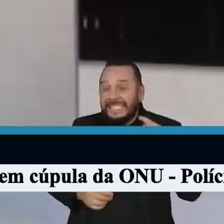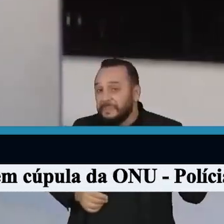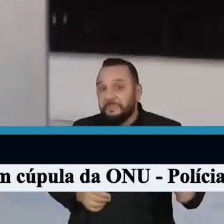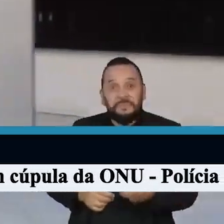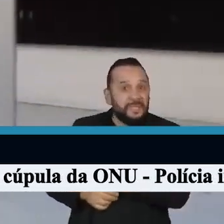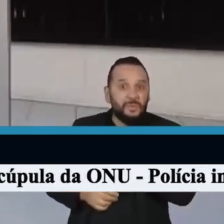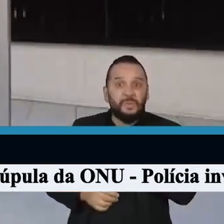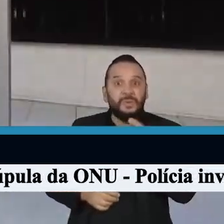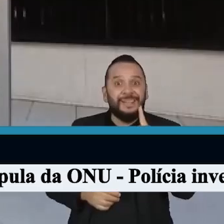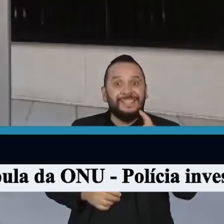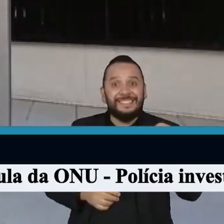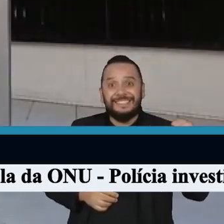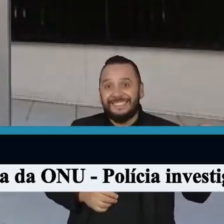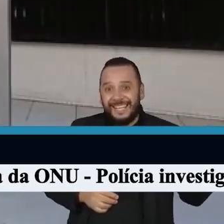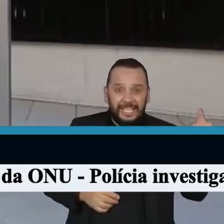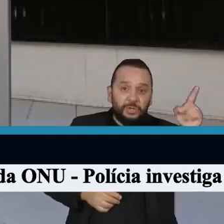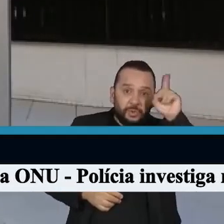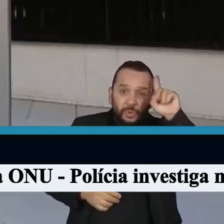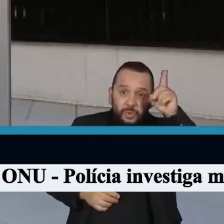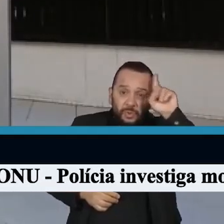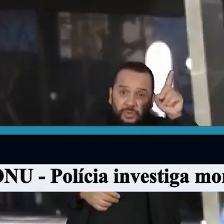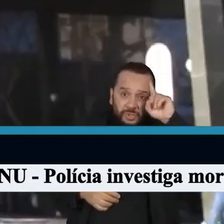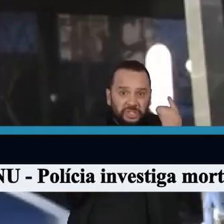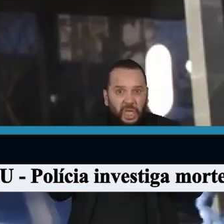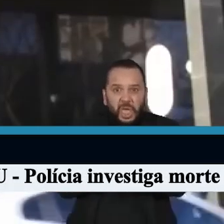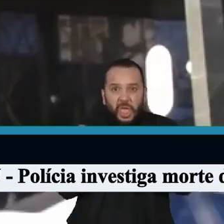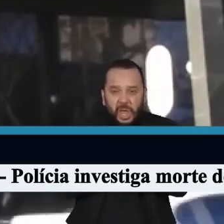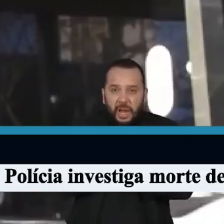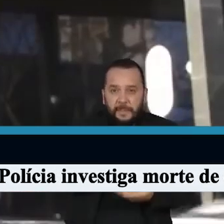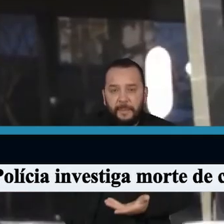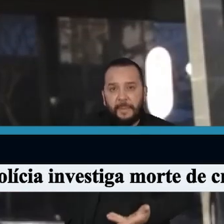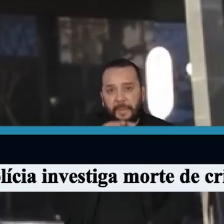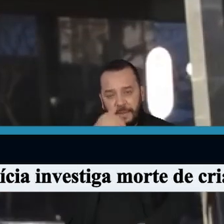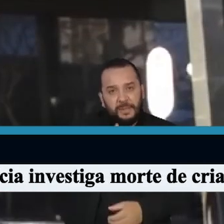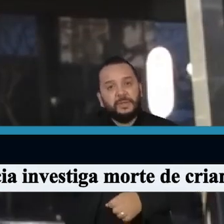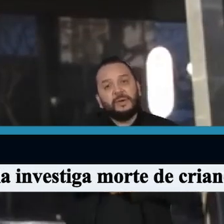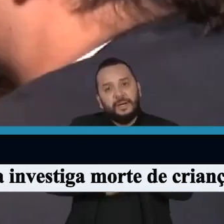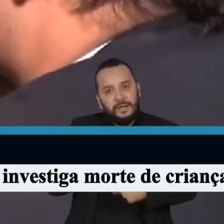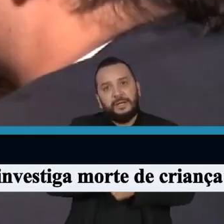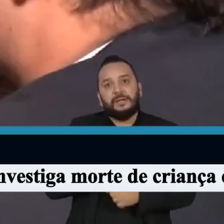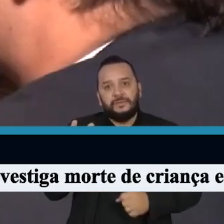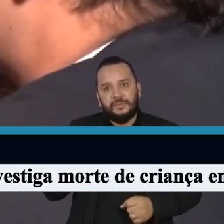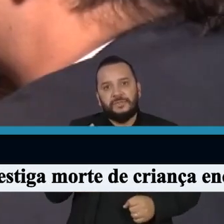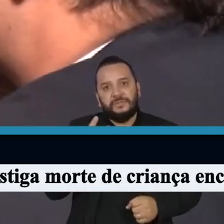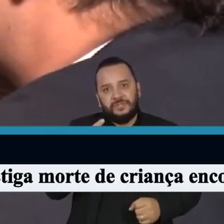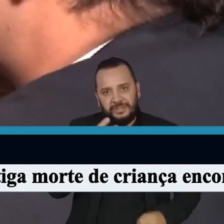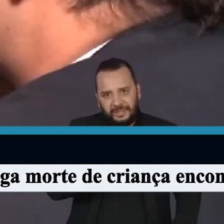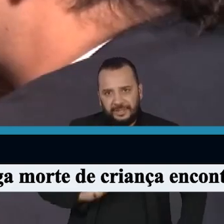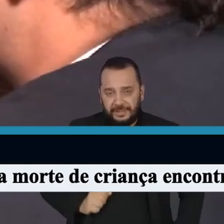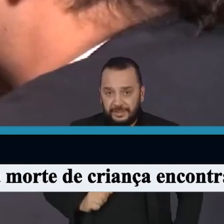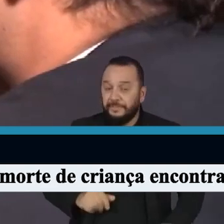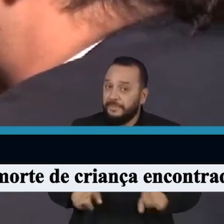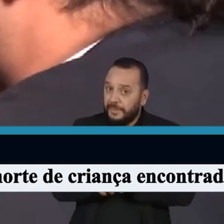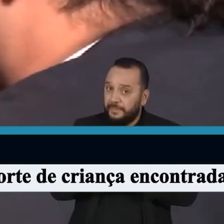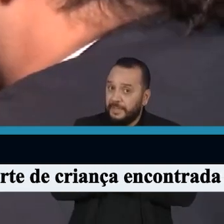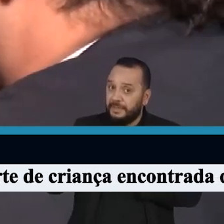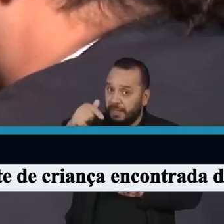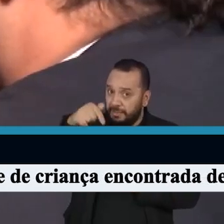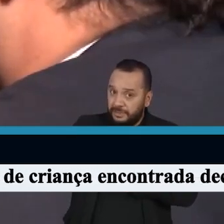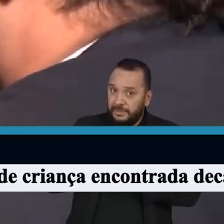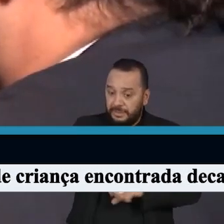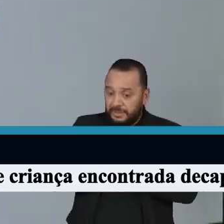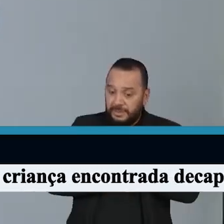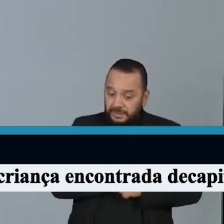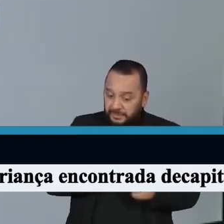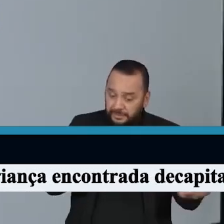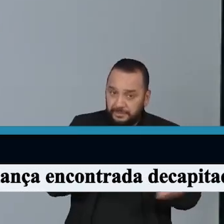em 2023, e devem continuar em alta. Segundo dados dos primeiros 7 meses deste ano, quase 7 mil